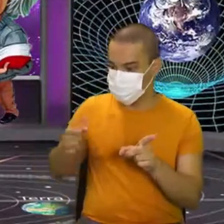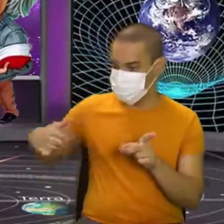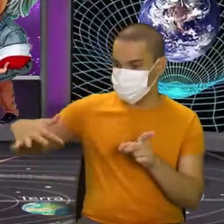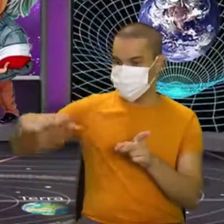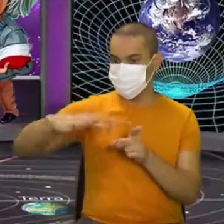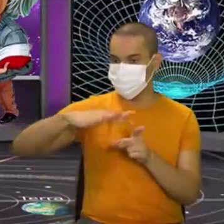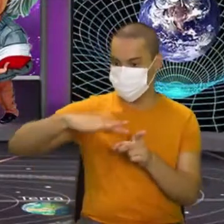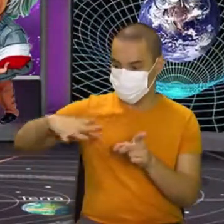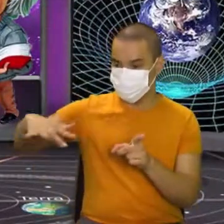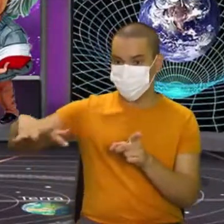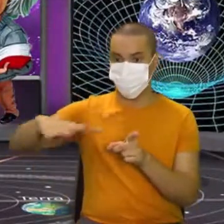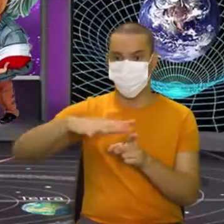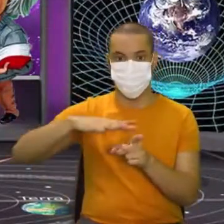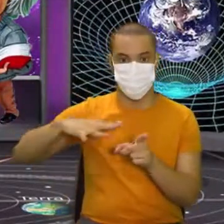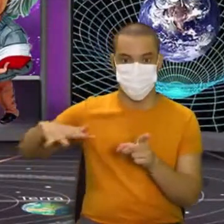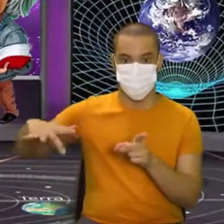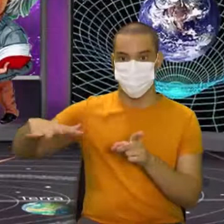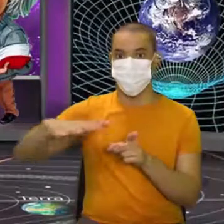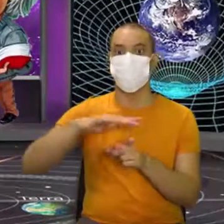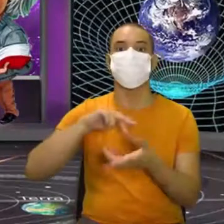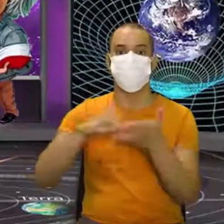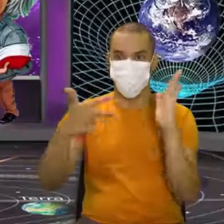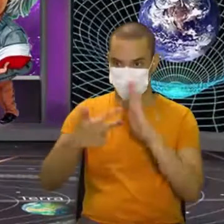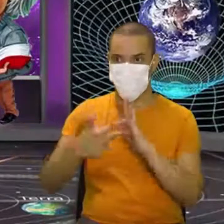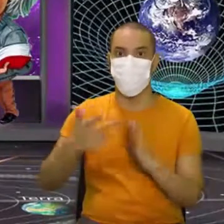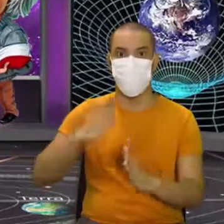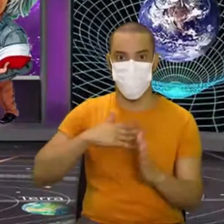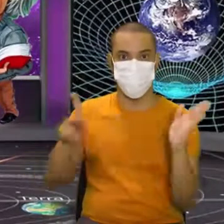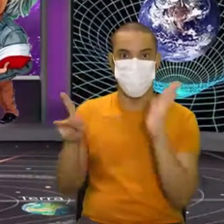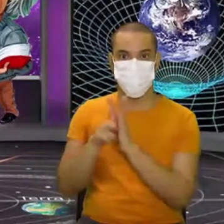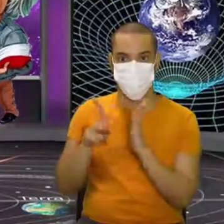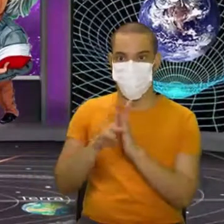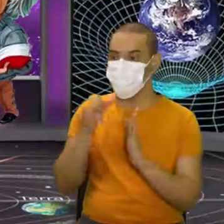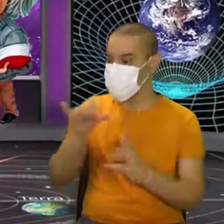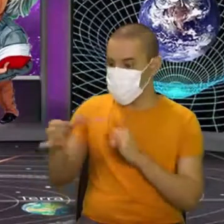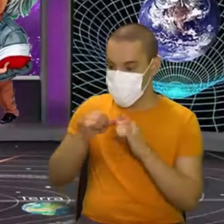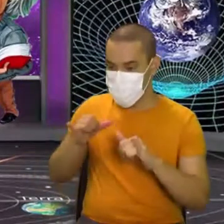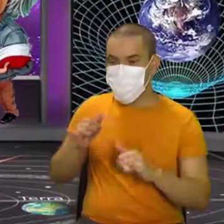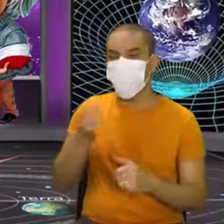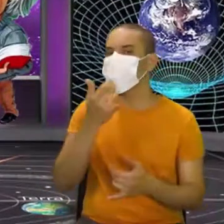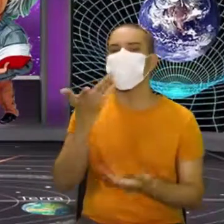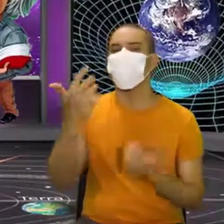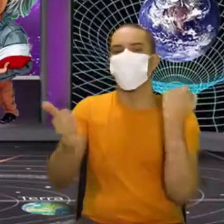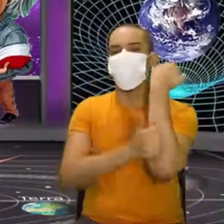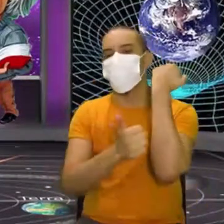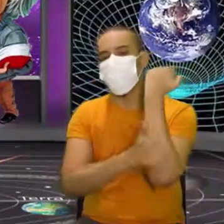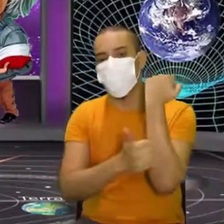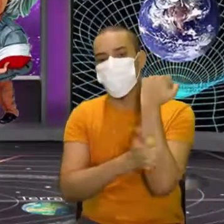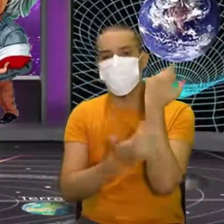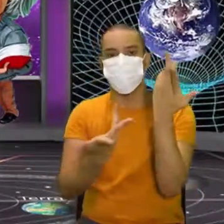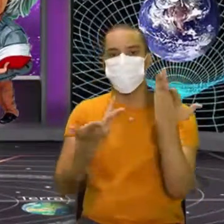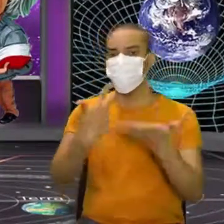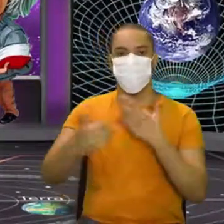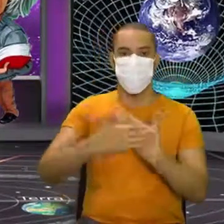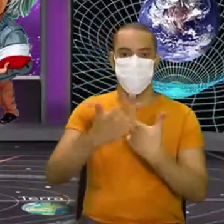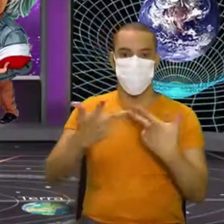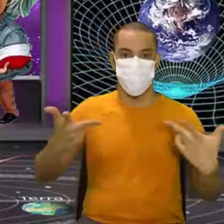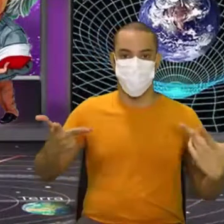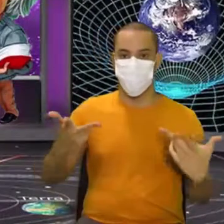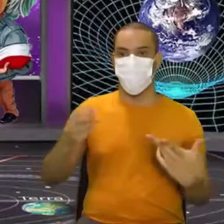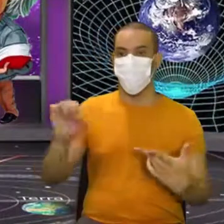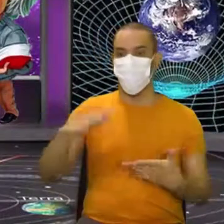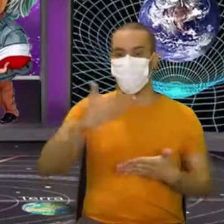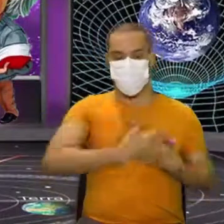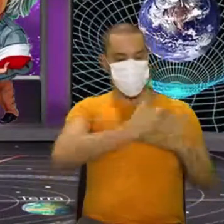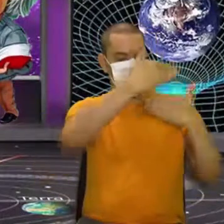região aqui é um plano É como se eu colocasse aqui um uma madeira matava um piso qualquer coisa eu a